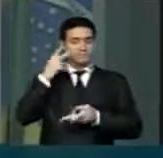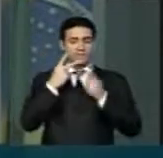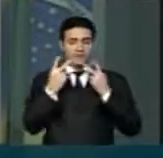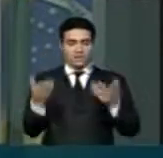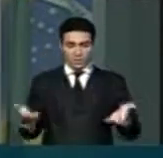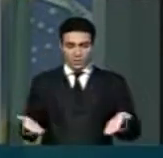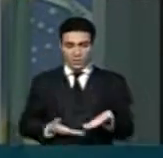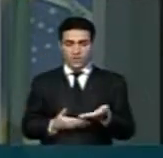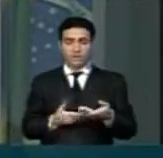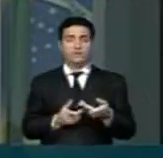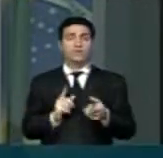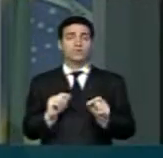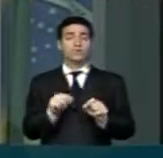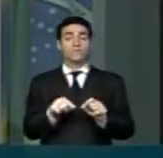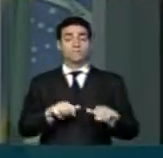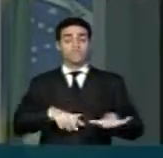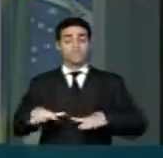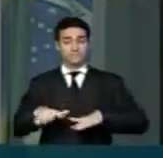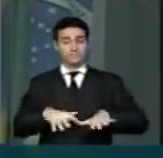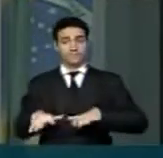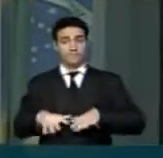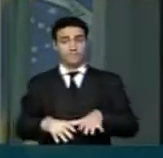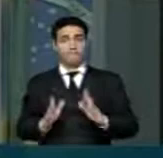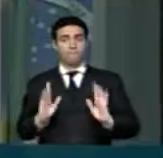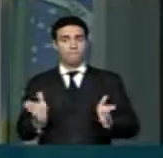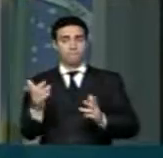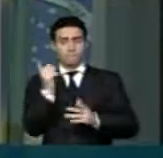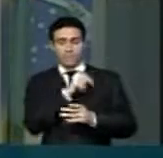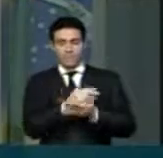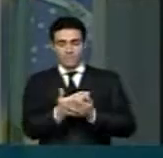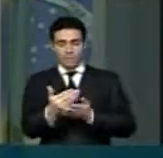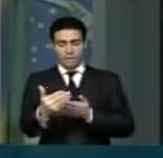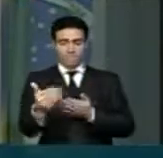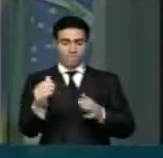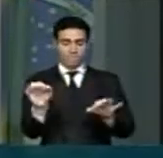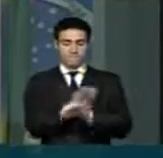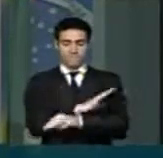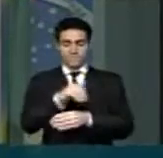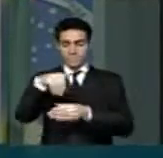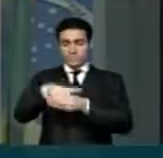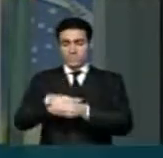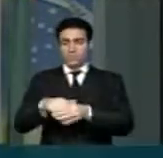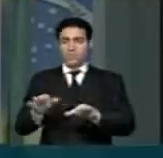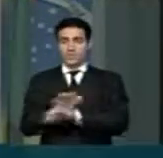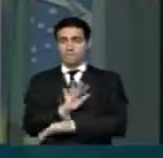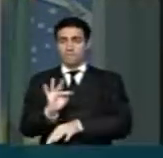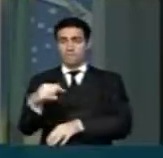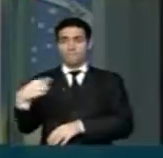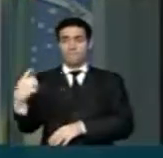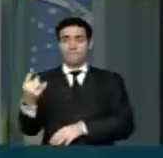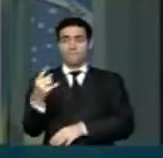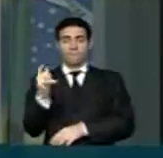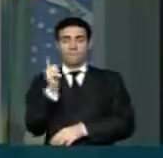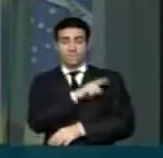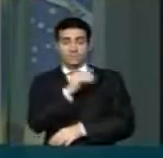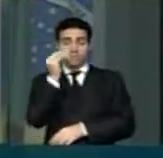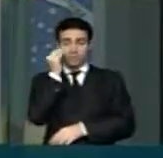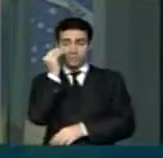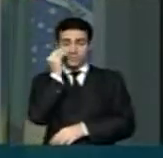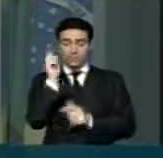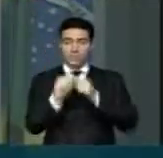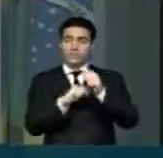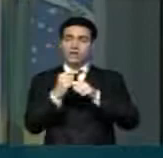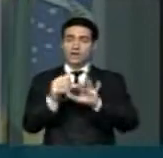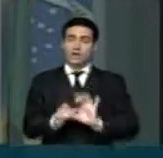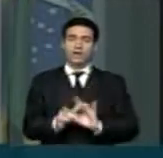em relação a este movimento que já se inicia no pós-eleitoral na direção de cercear a